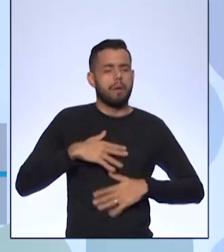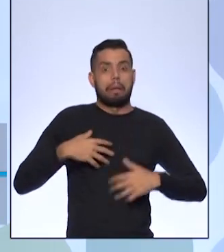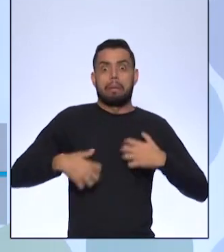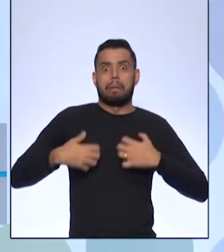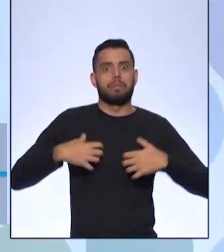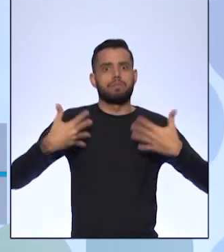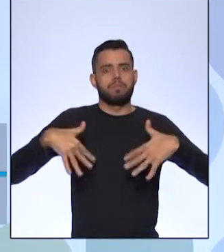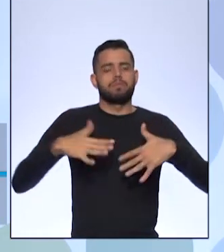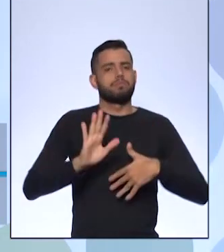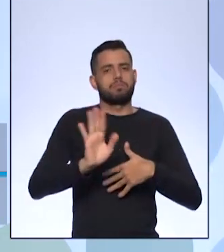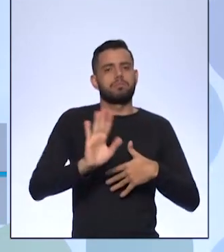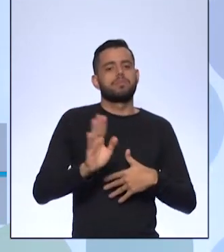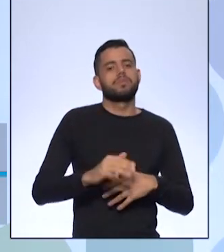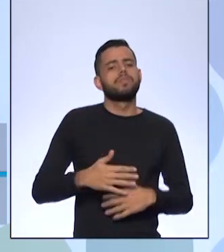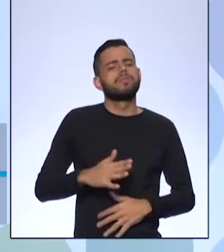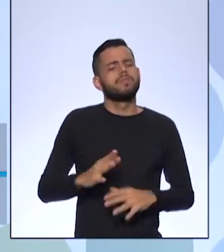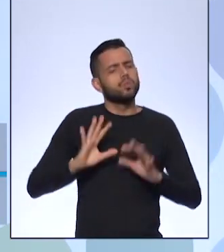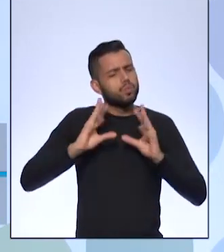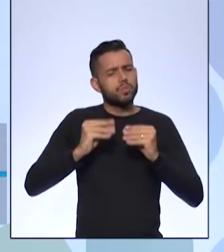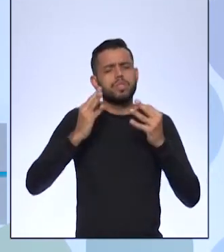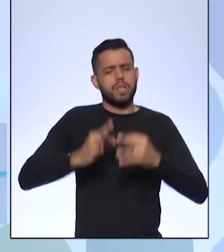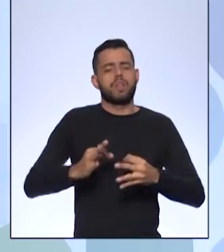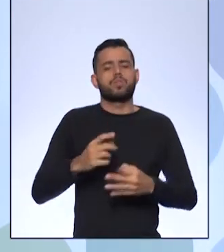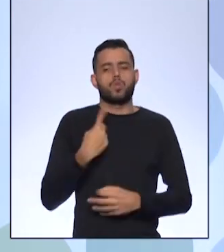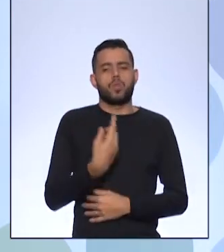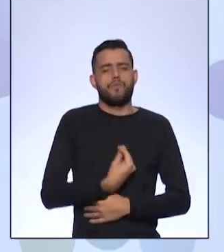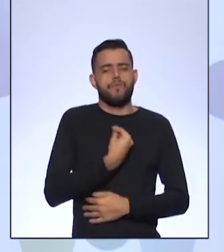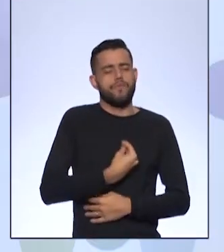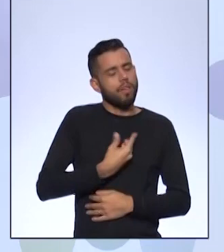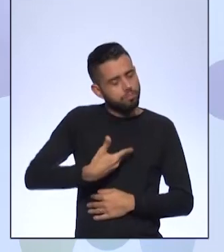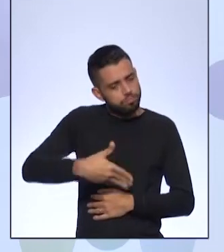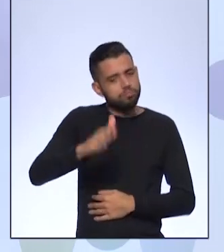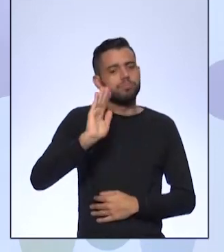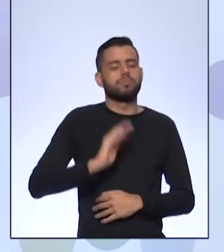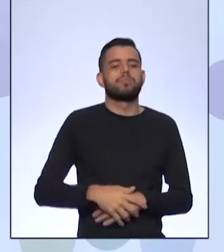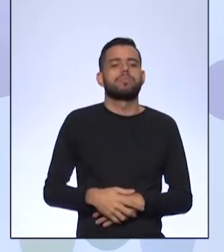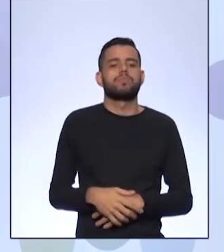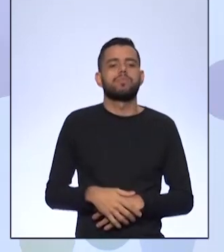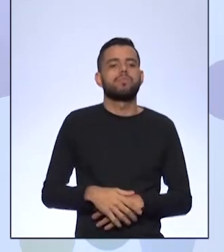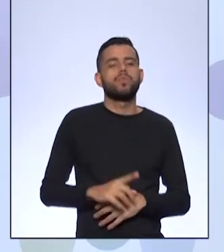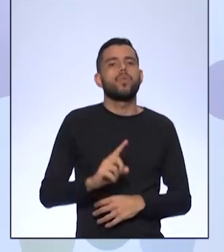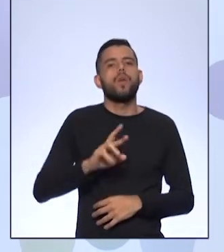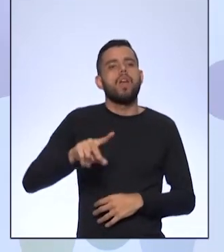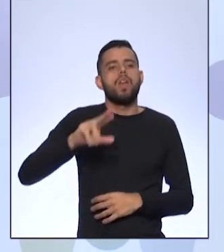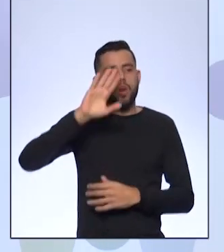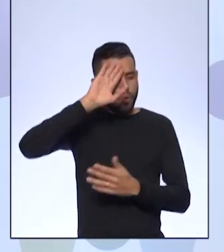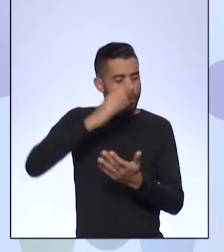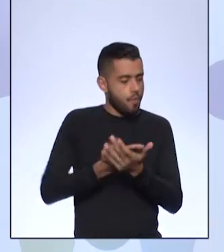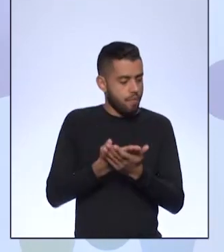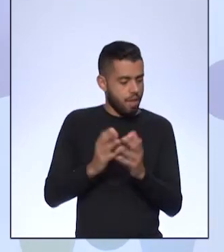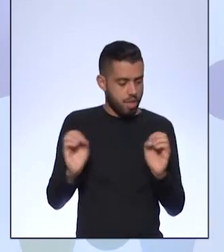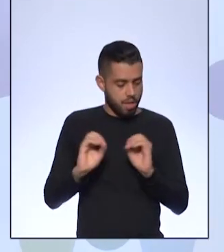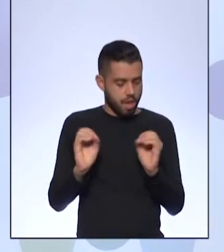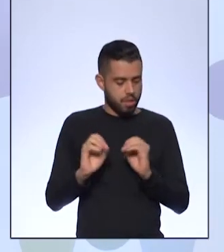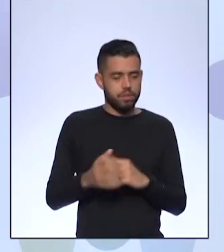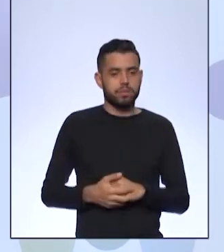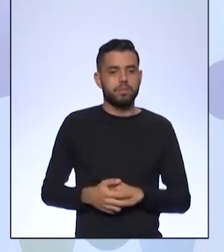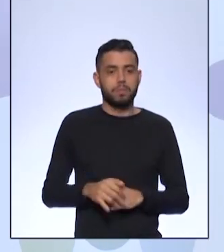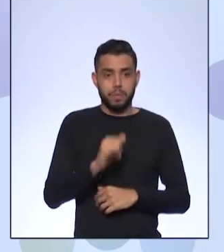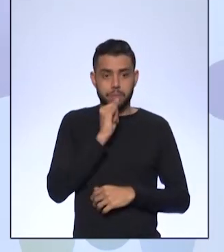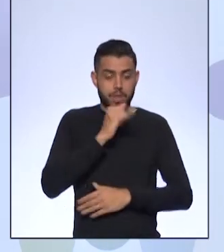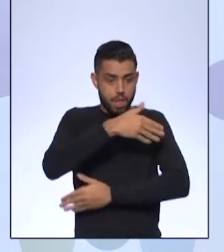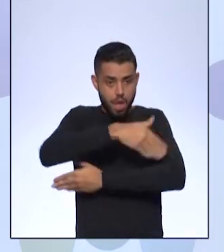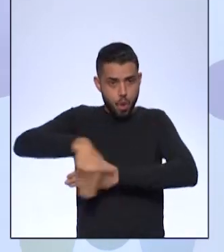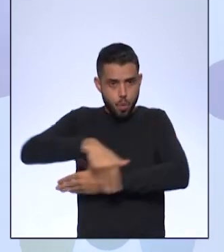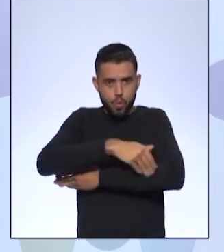Vai dar tudo certo, vamos sobreviver. É que assim, não é questão de não confiar em nada, mas vamos ser bem sinceros. Quando você anda na rua,